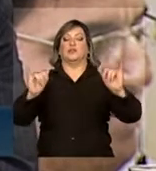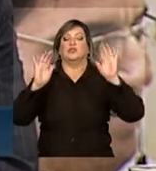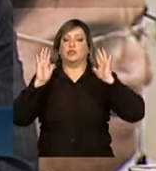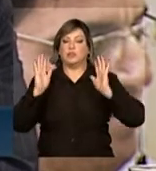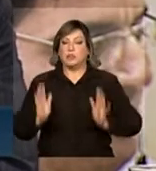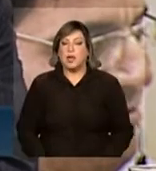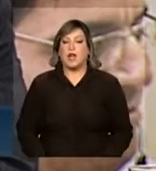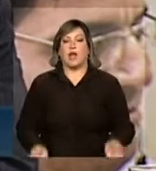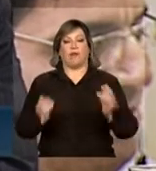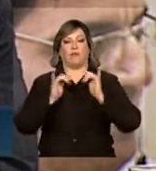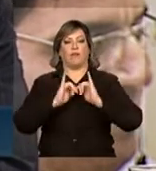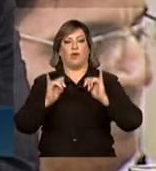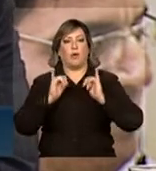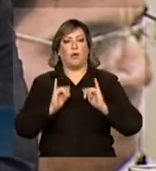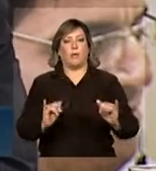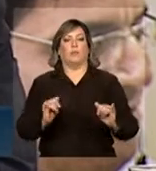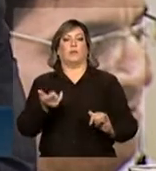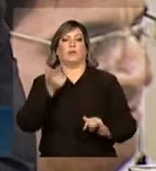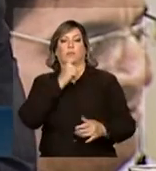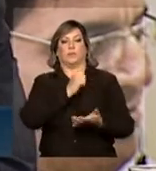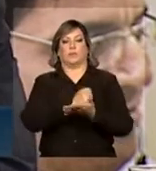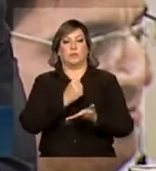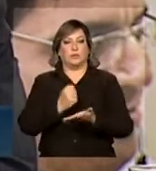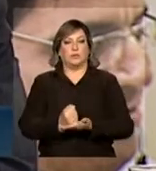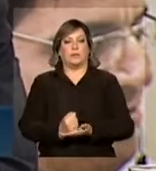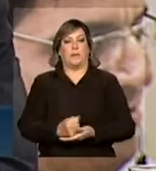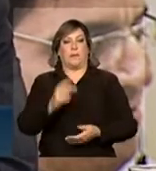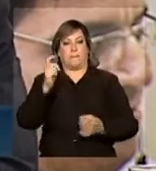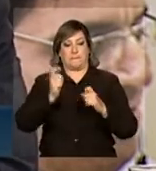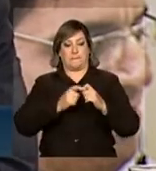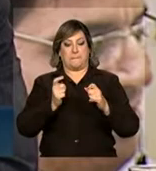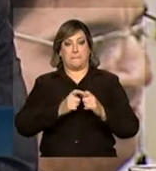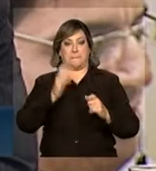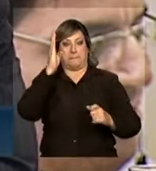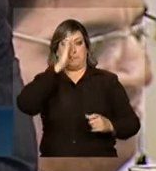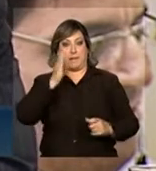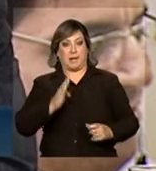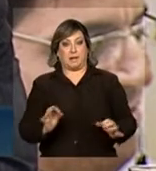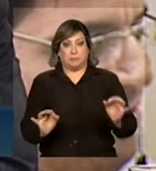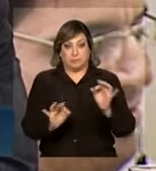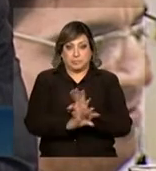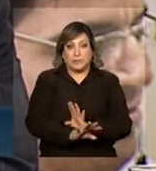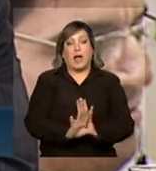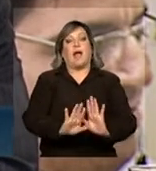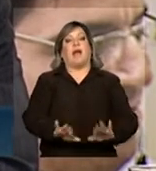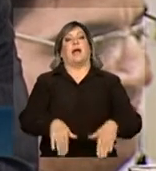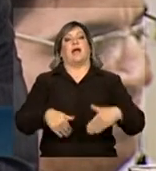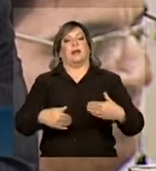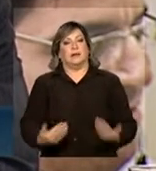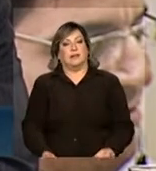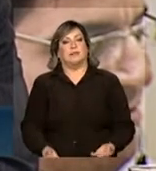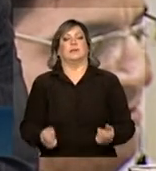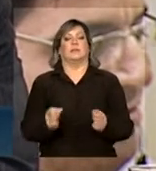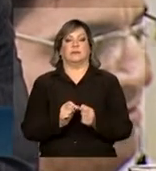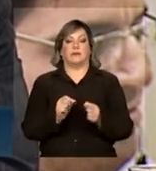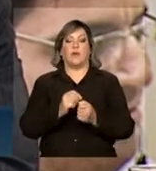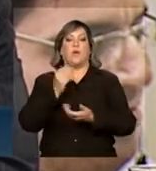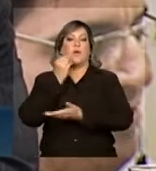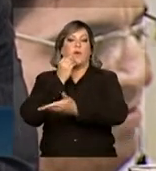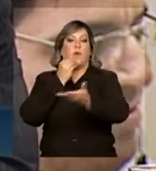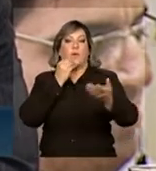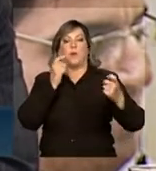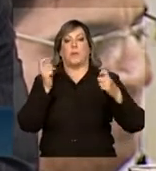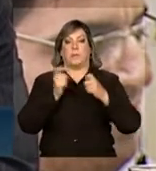dados a homologação pelos médicos brasileiros que nós vamos ter eh a possibilidade e oportunidade